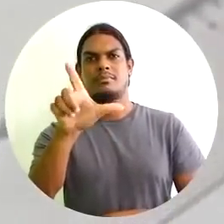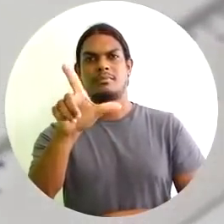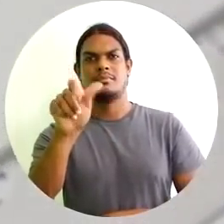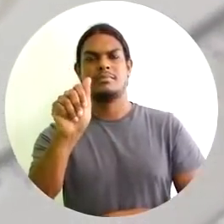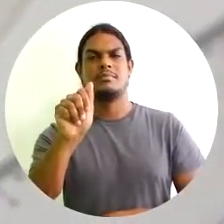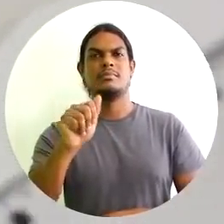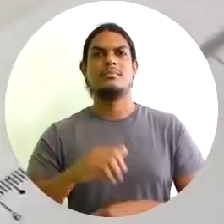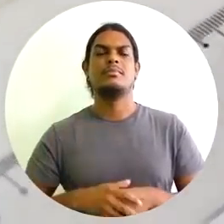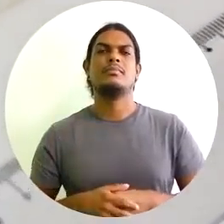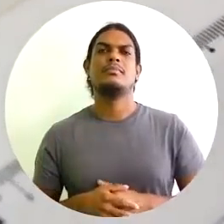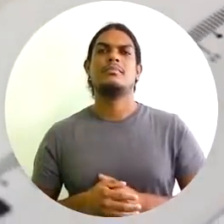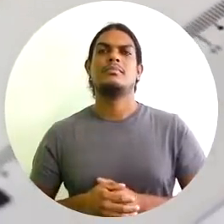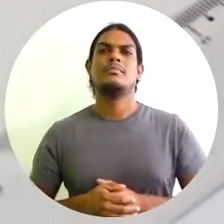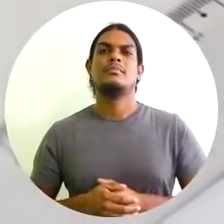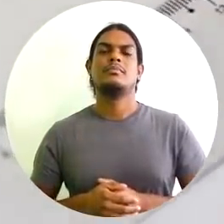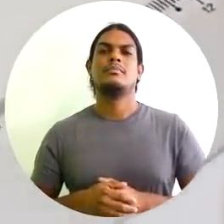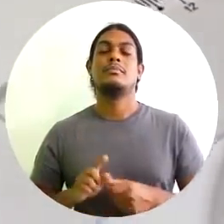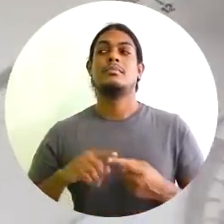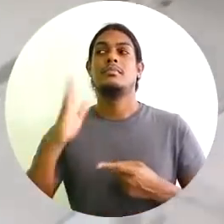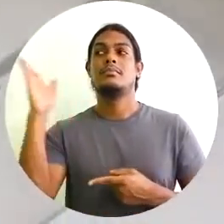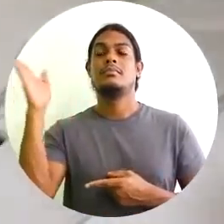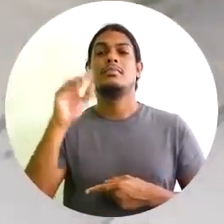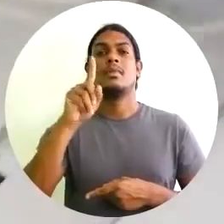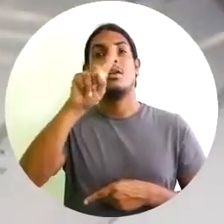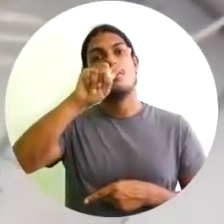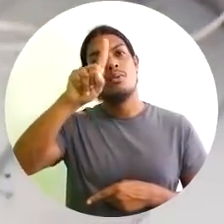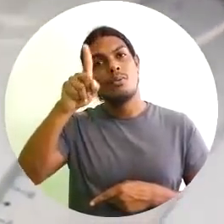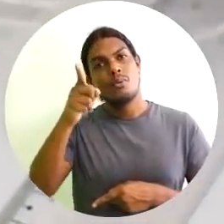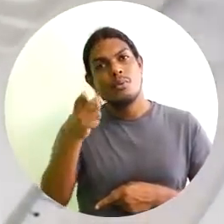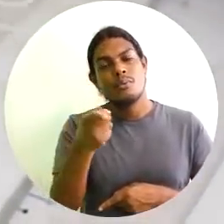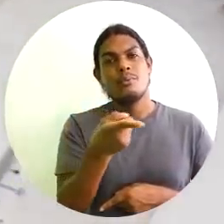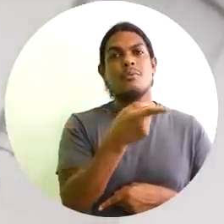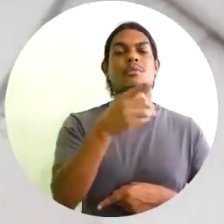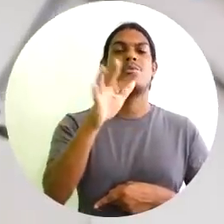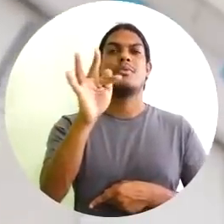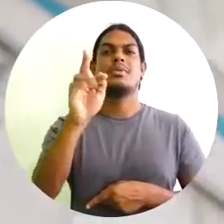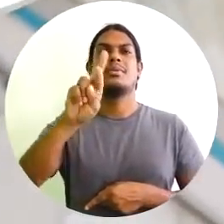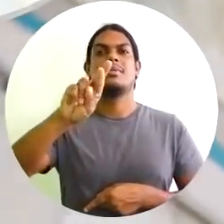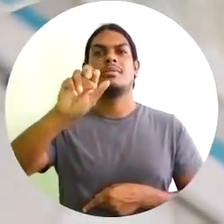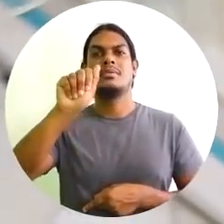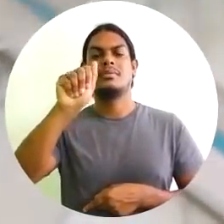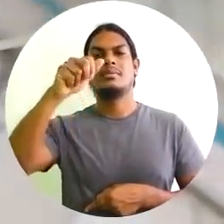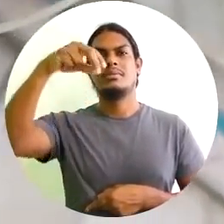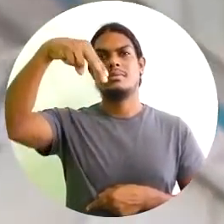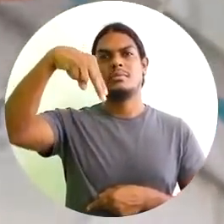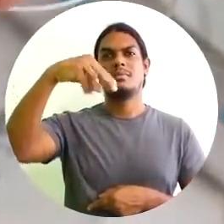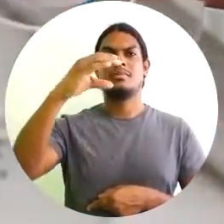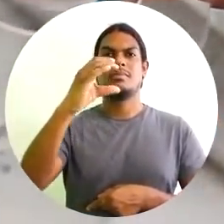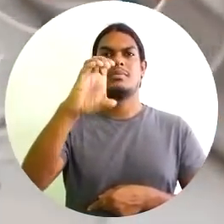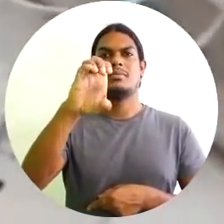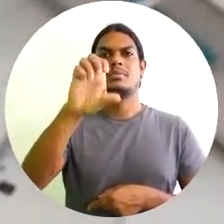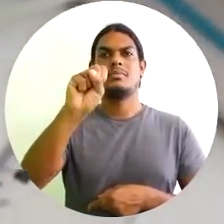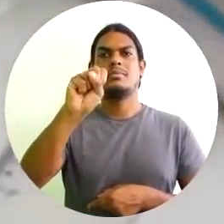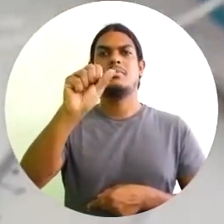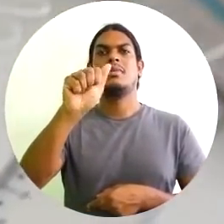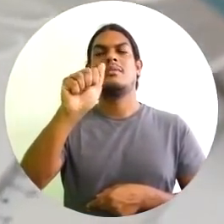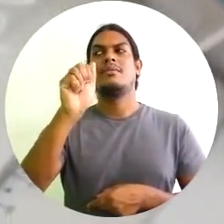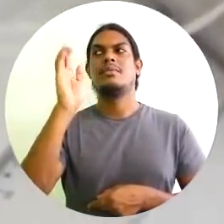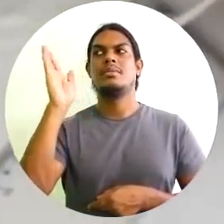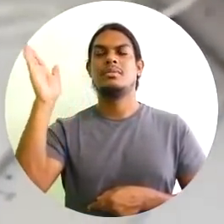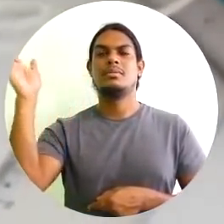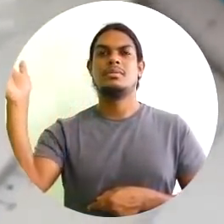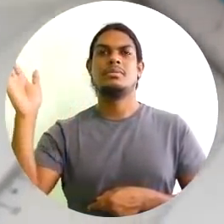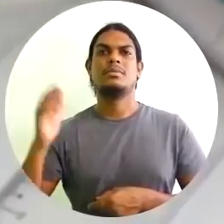Para finalizar, nós temos a curva francesa, onde você pode fazer curvas sem necessidade do compasso. Pode observar todos os